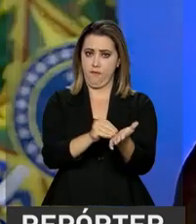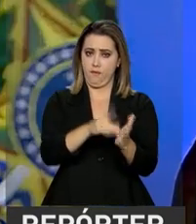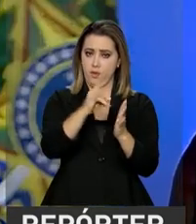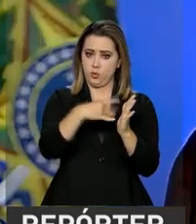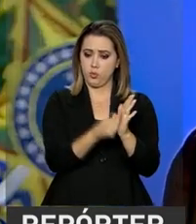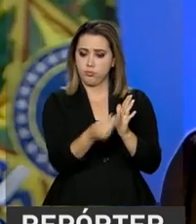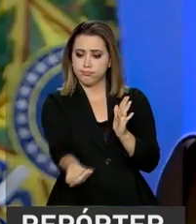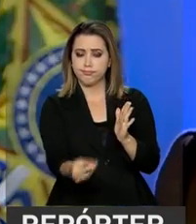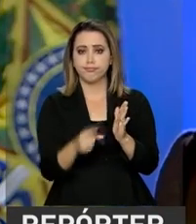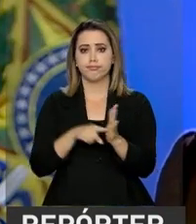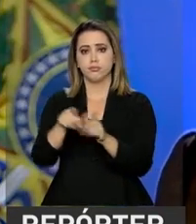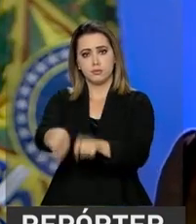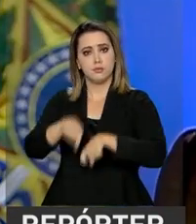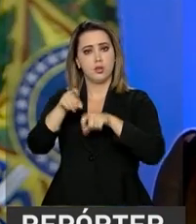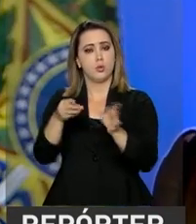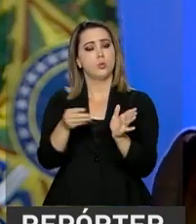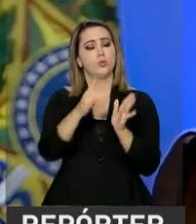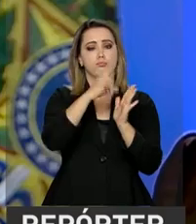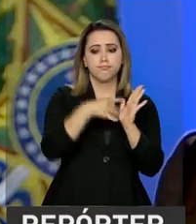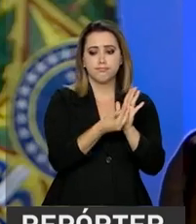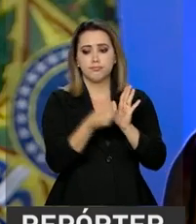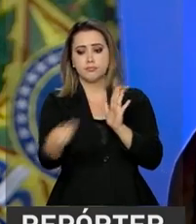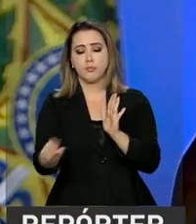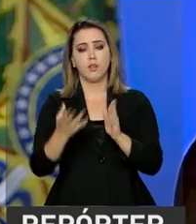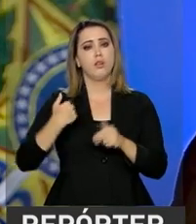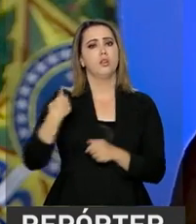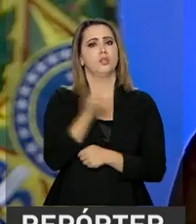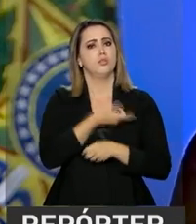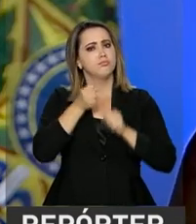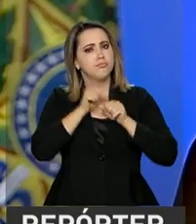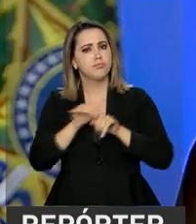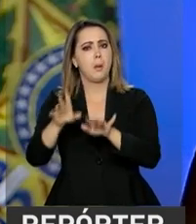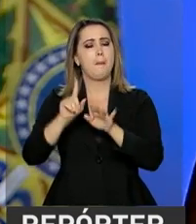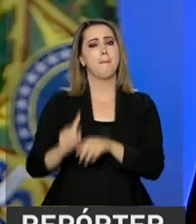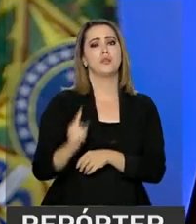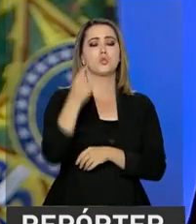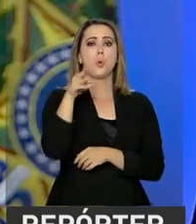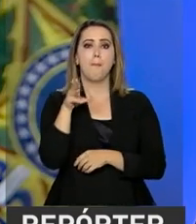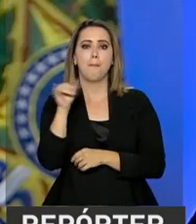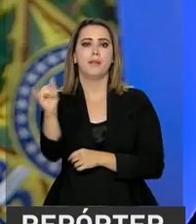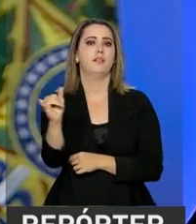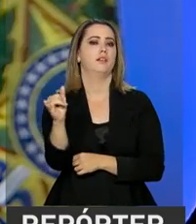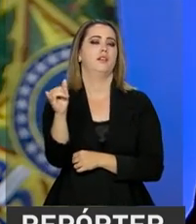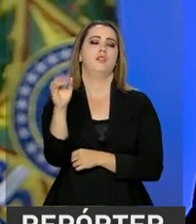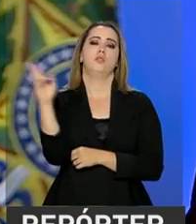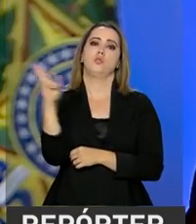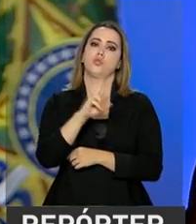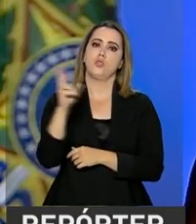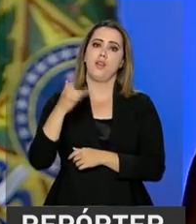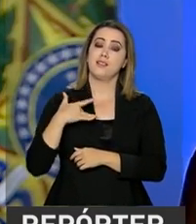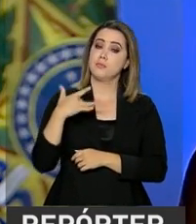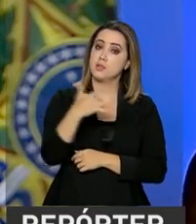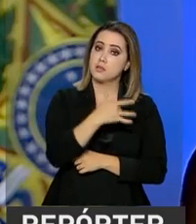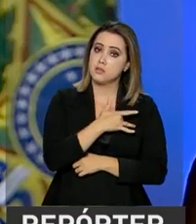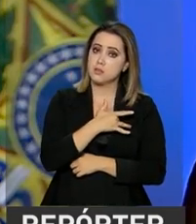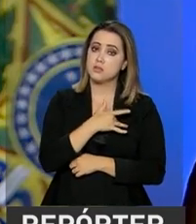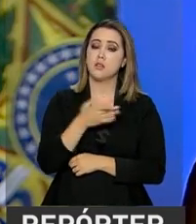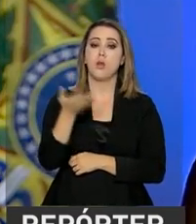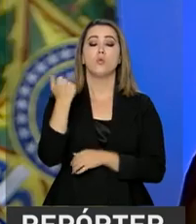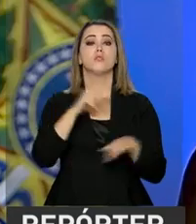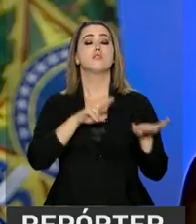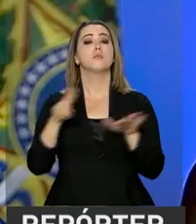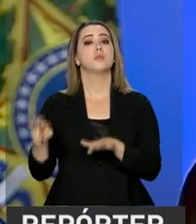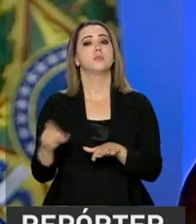campo e distribuímos mais de R bilhão 700 milhões deais para saúde na semana